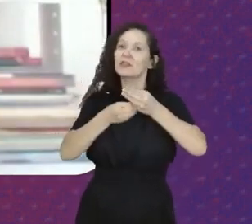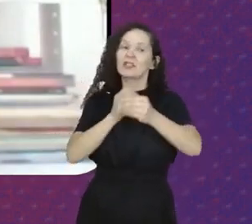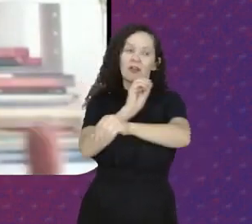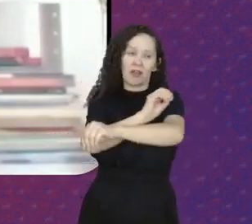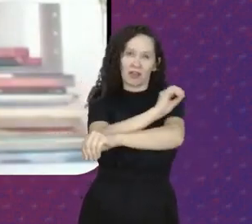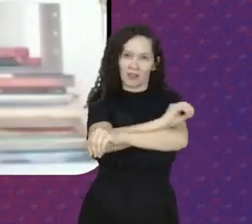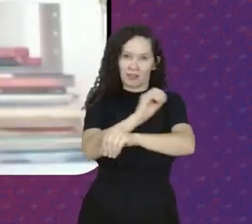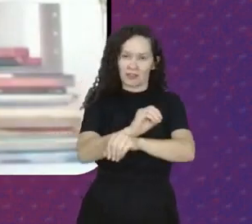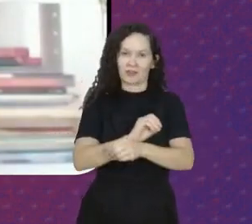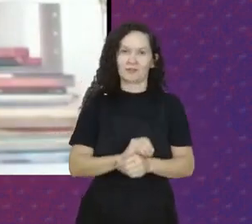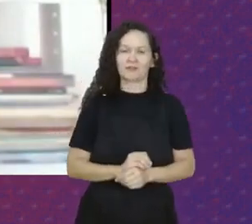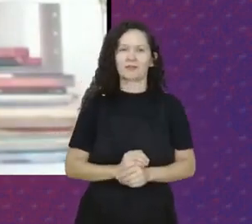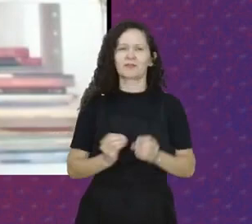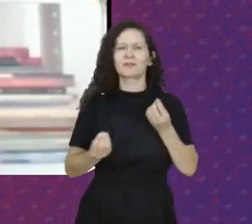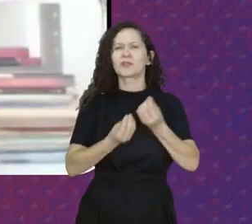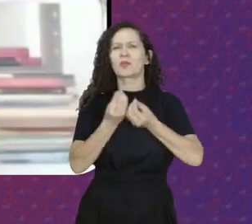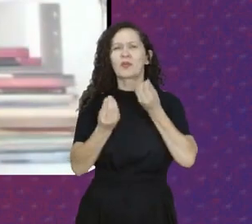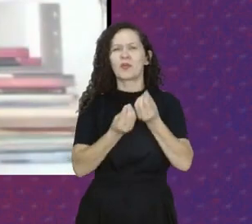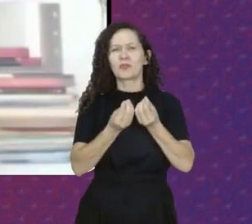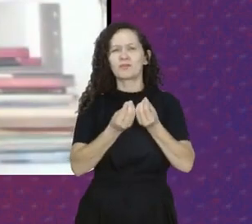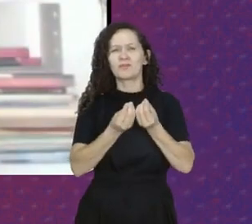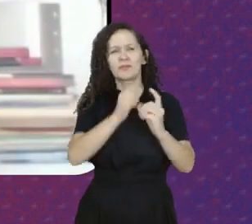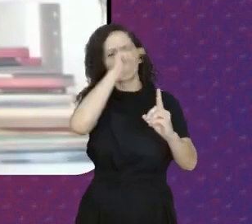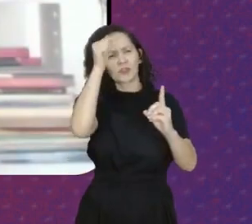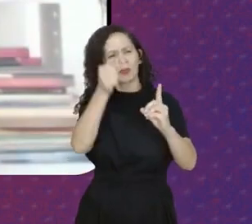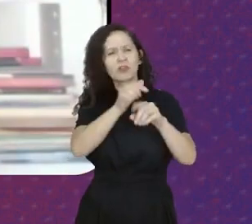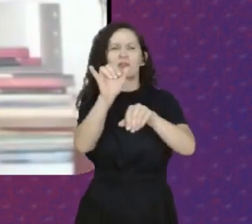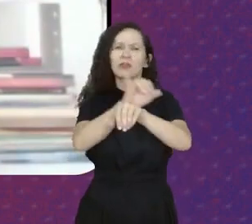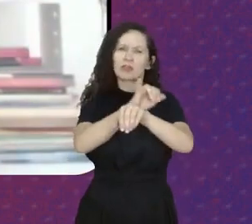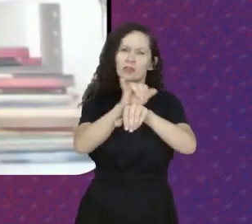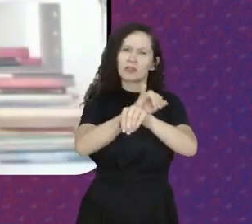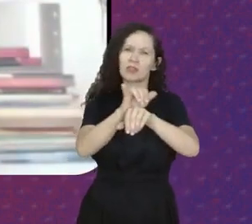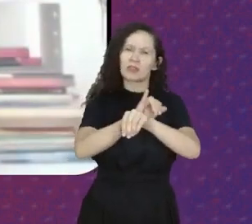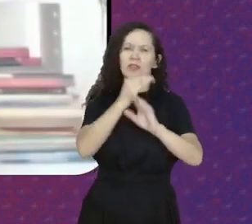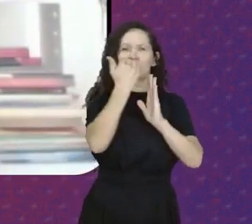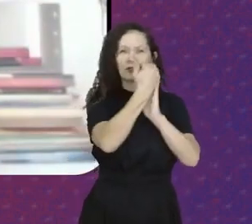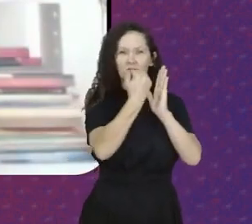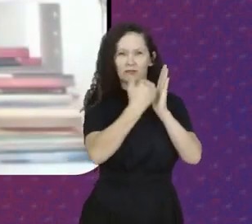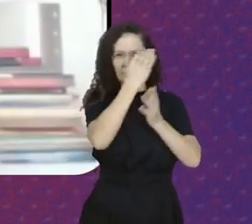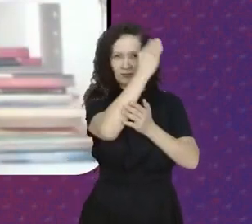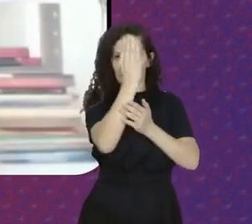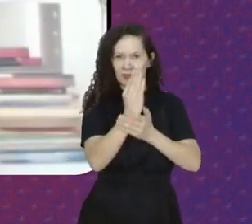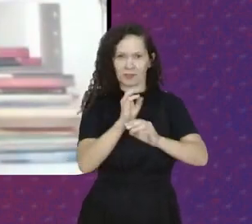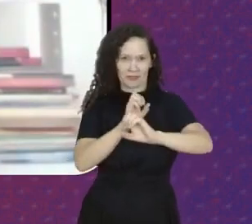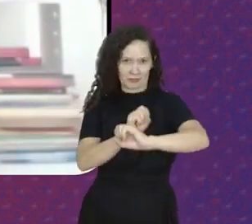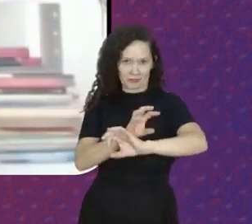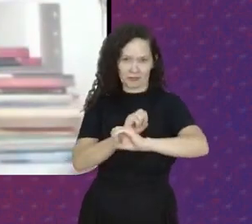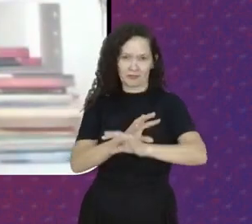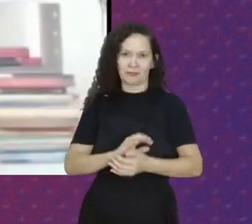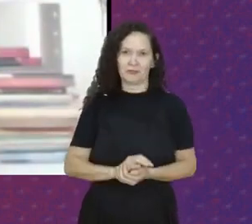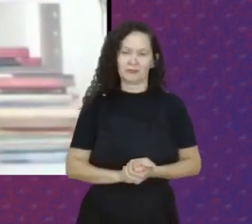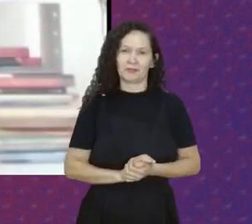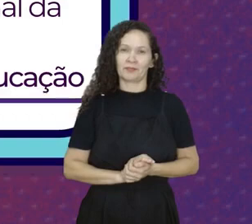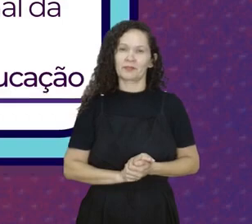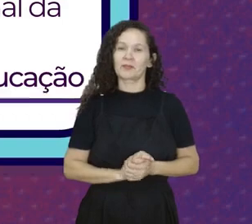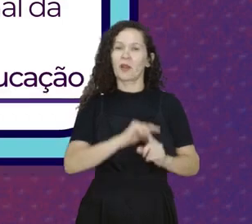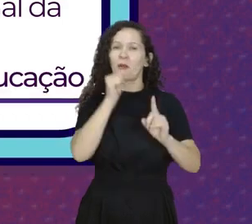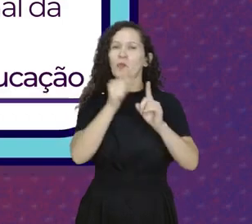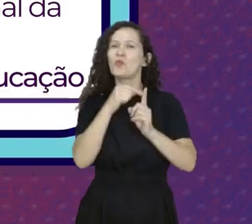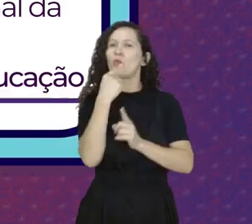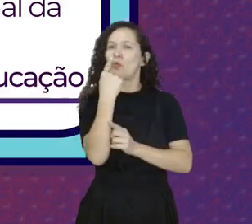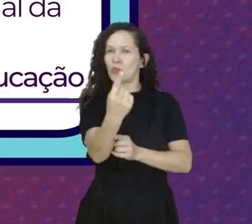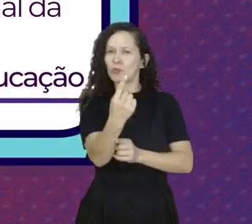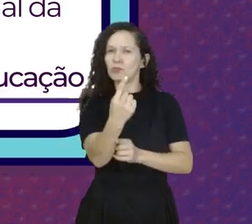creche. E compõe também as metas e estratégias do Plano Nacional de Educação. Então, a meta 1, ela